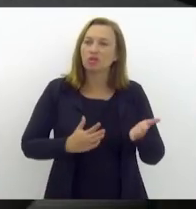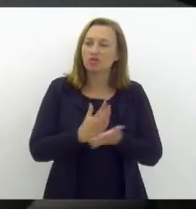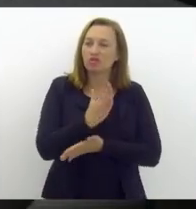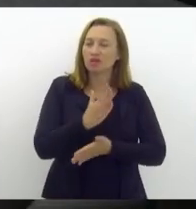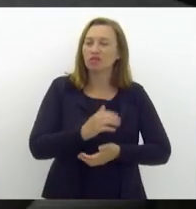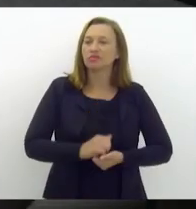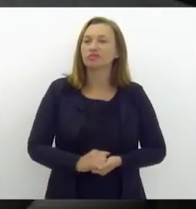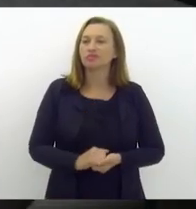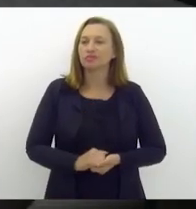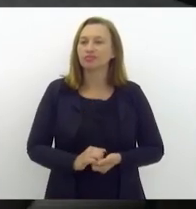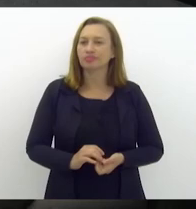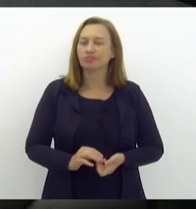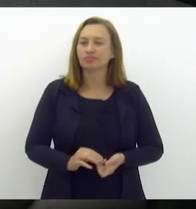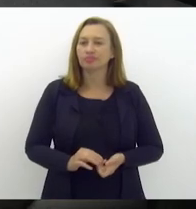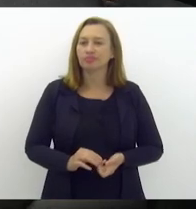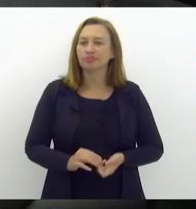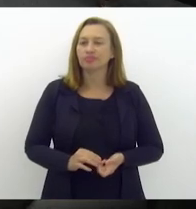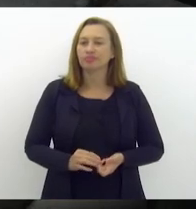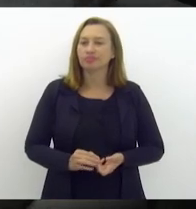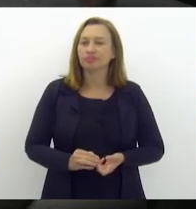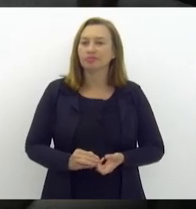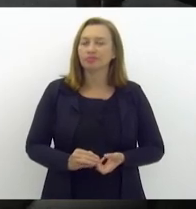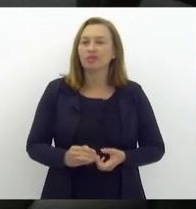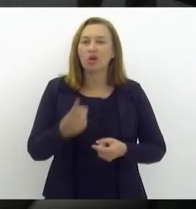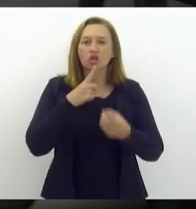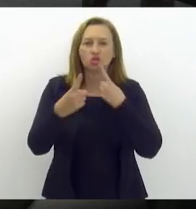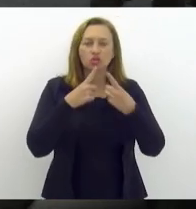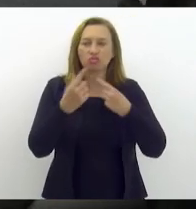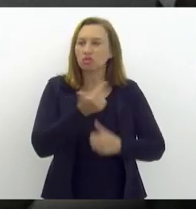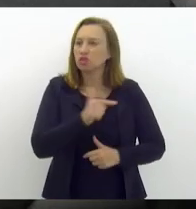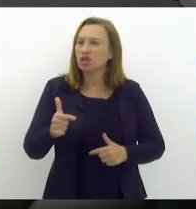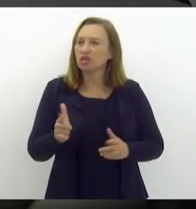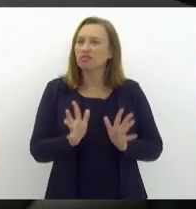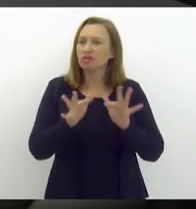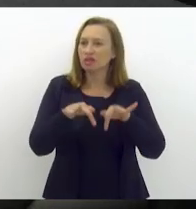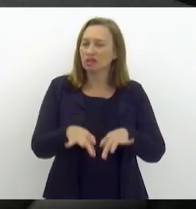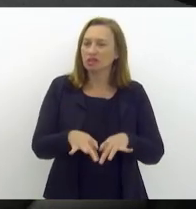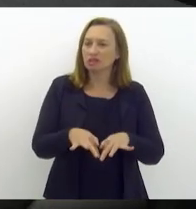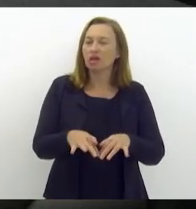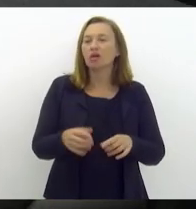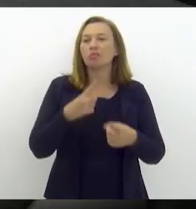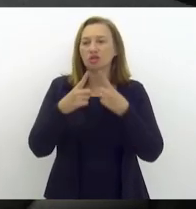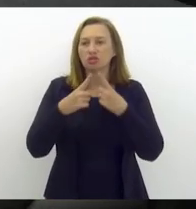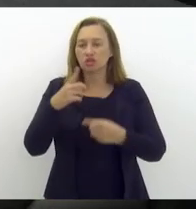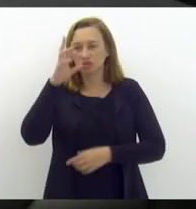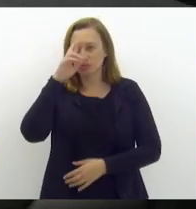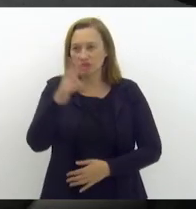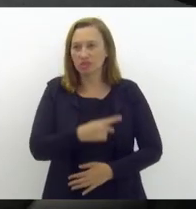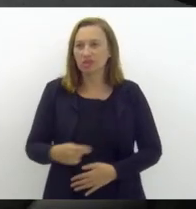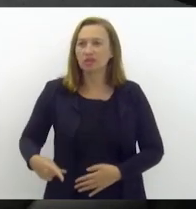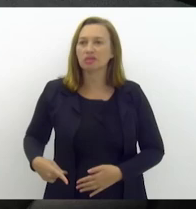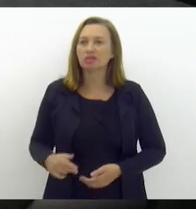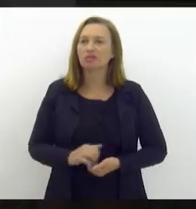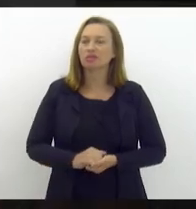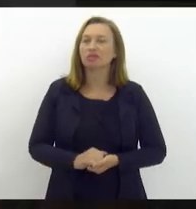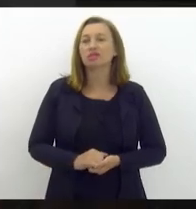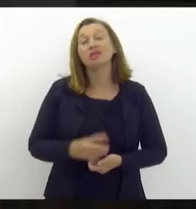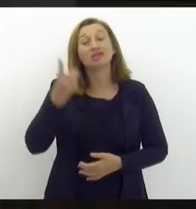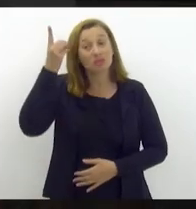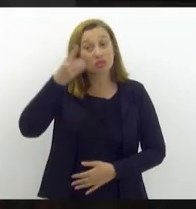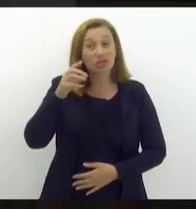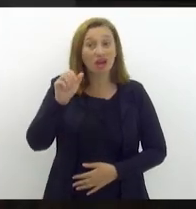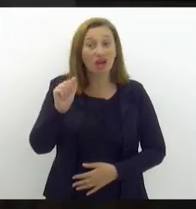mérito. Com os pareceres emitidos em discussão, não havendo o que queira discutir. Para discutir, presidente.